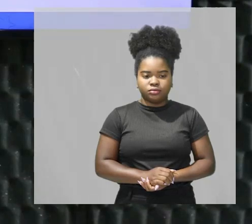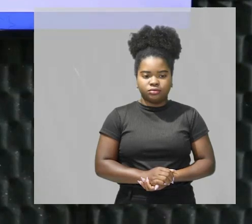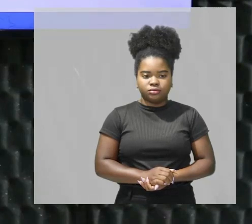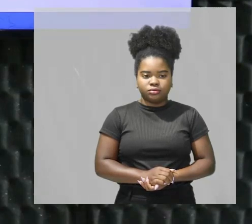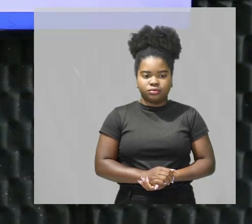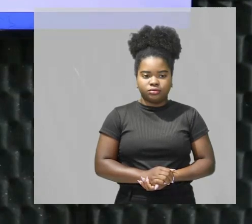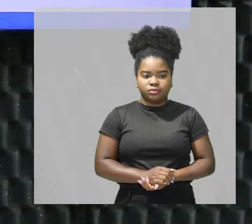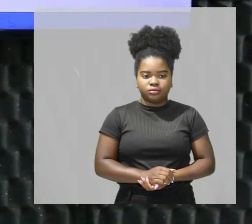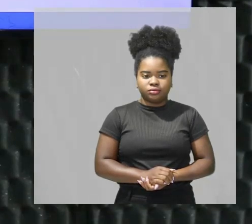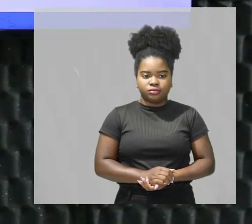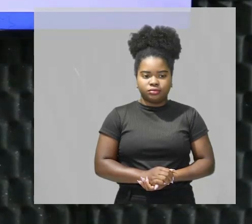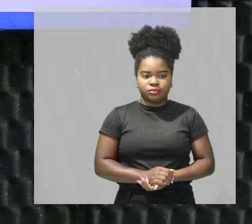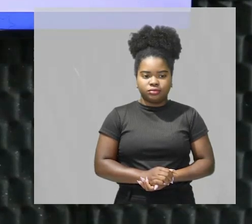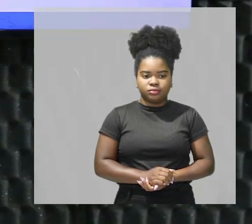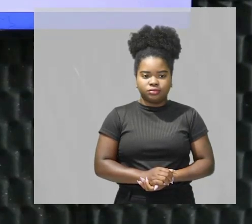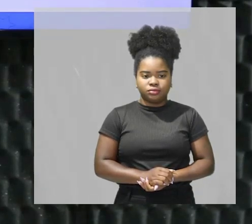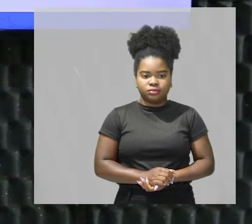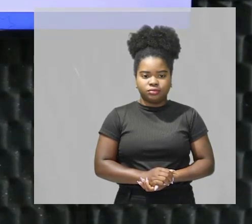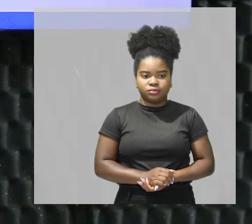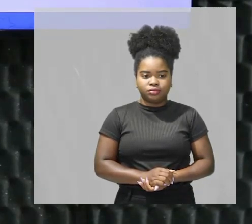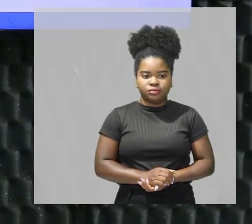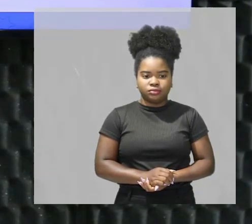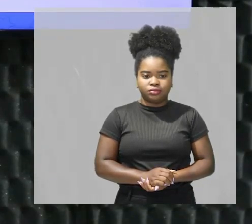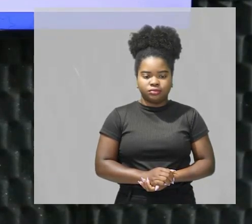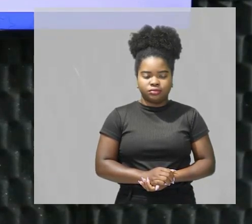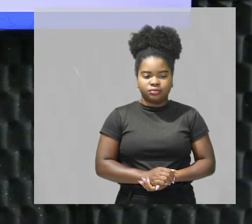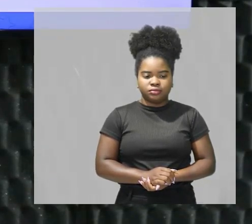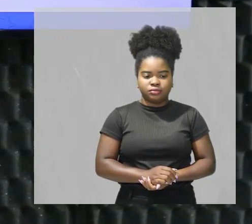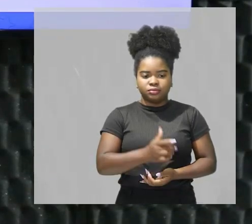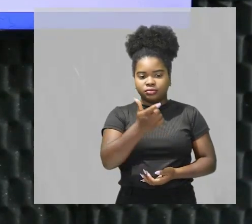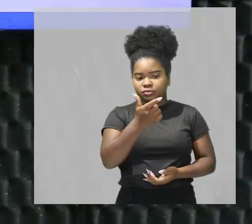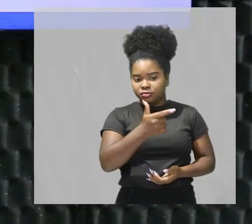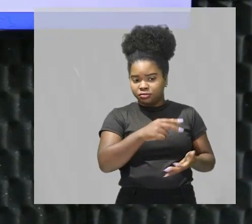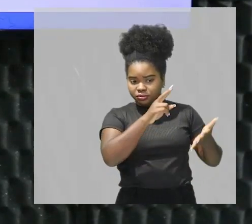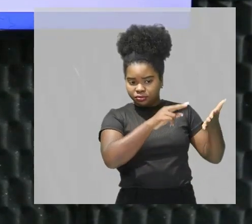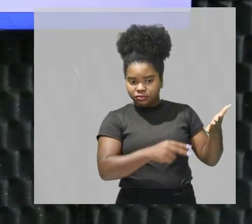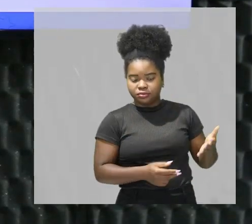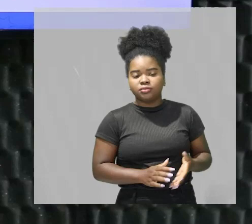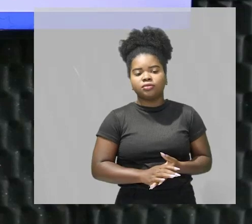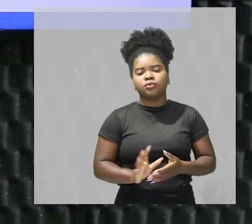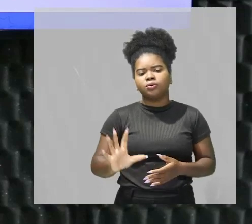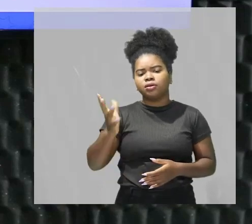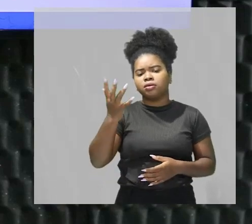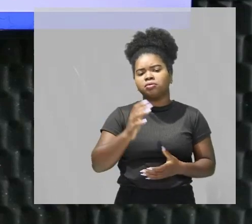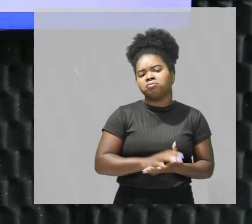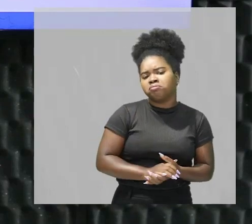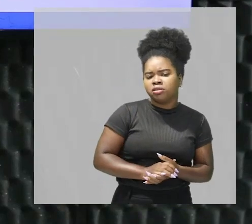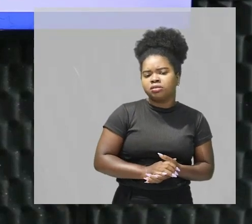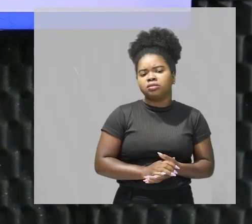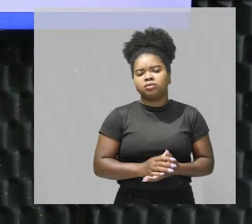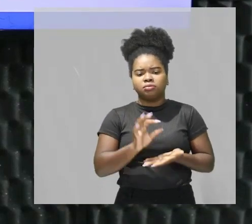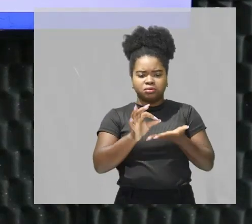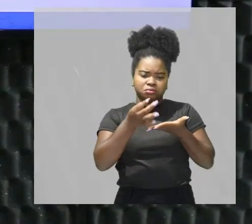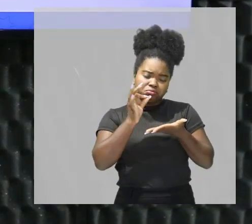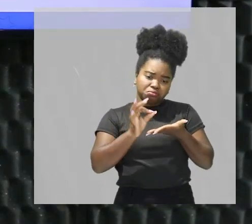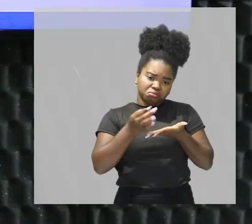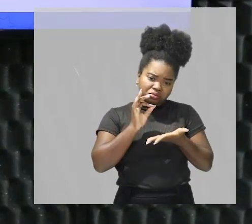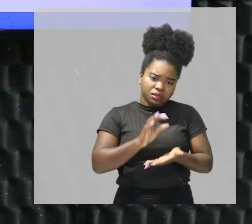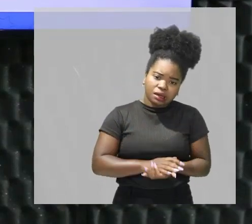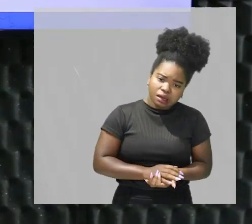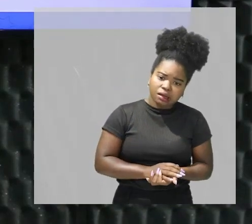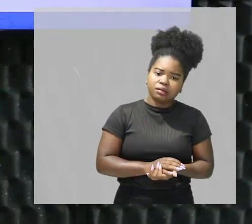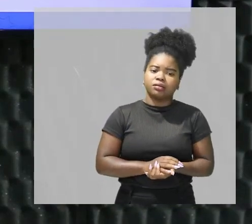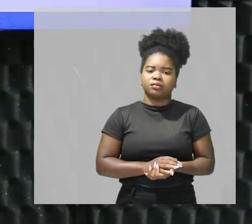à tarde. Show? O efeito do café apresentado no texto é causado pelas